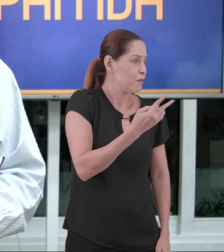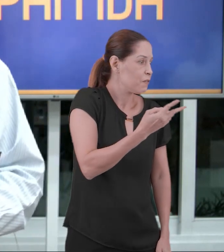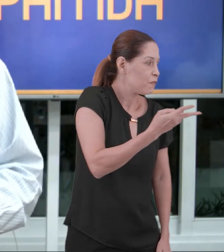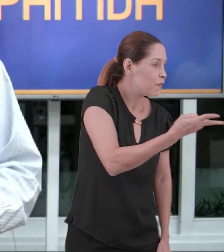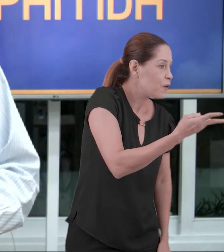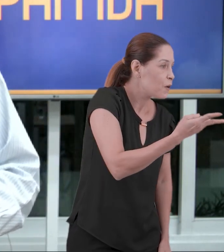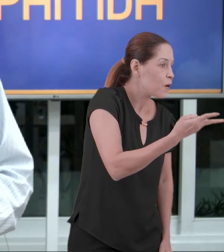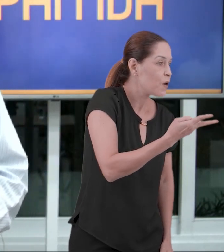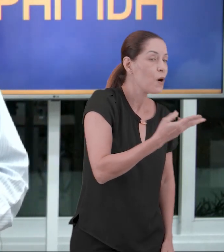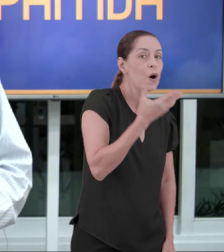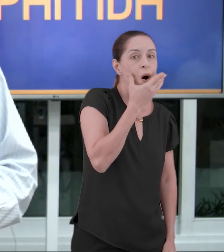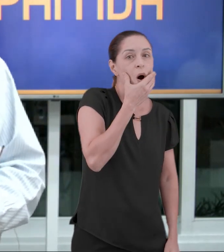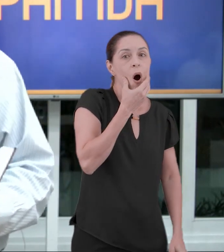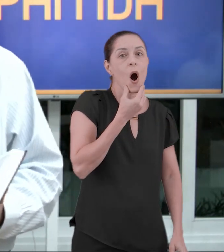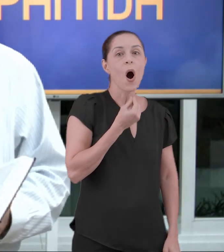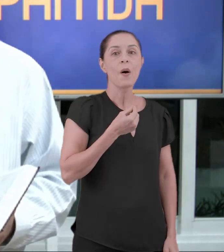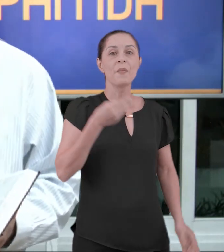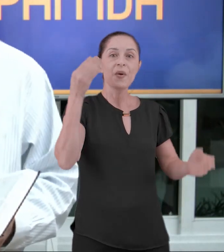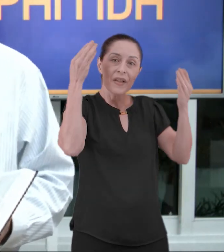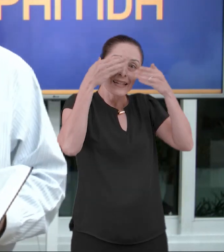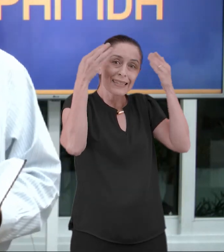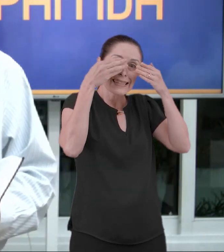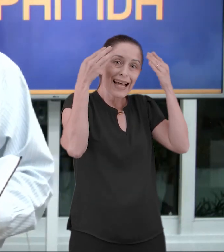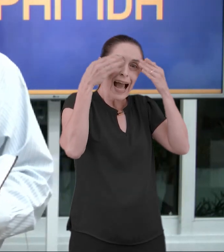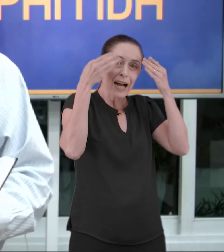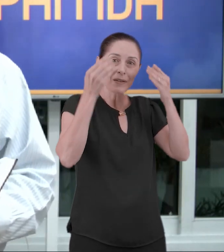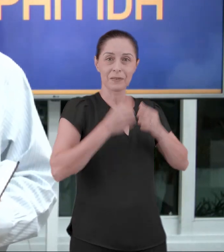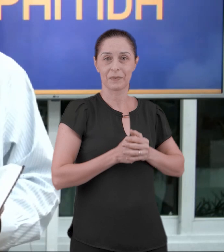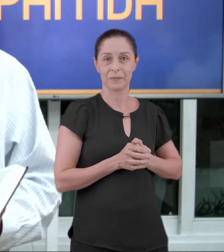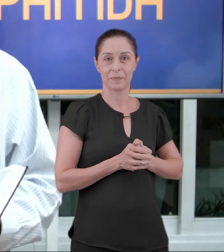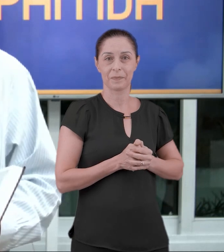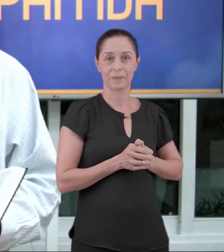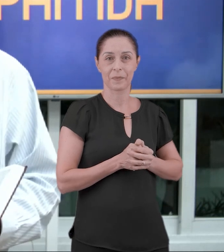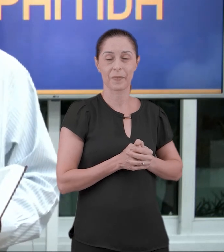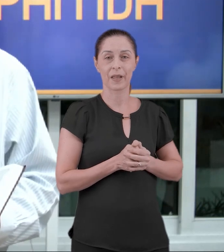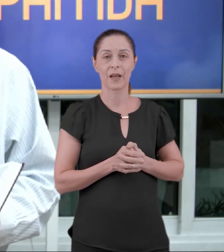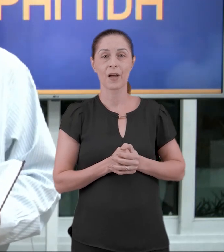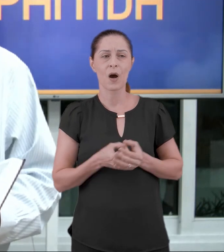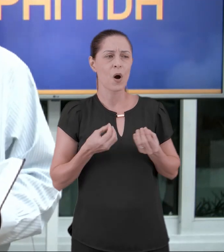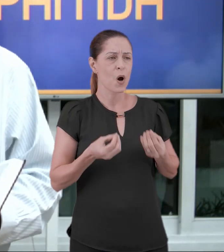óbvia, porque um cego de nascença jamais poderia ver Jesus.